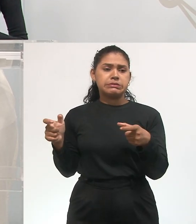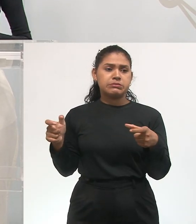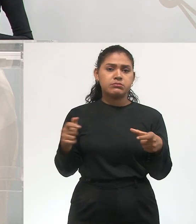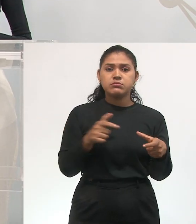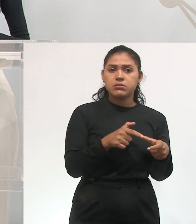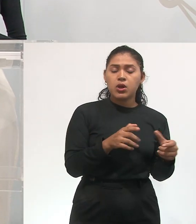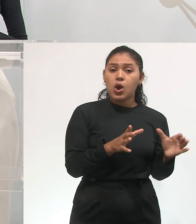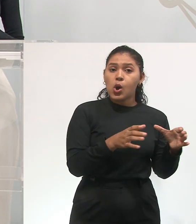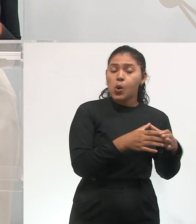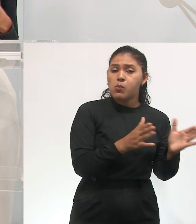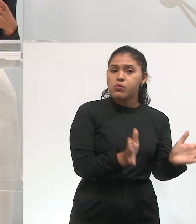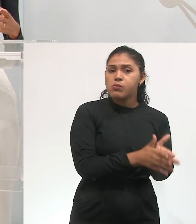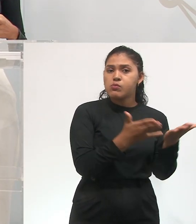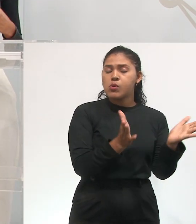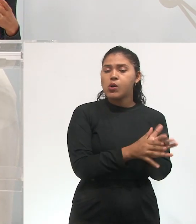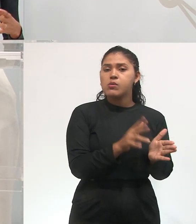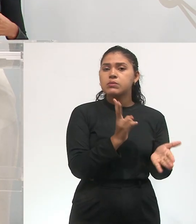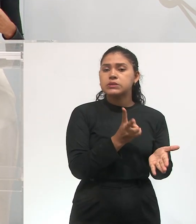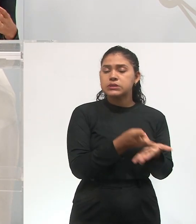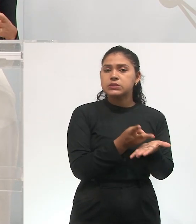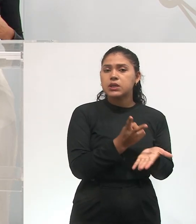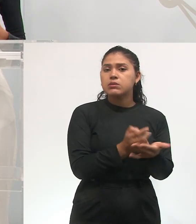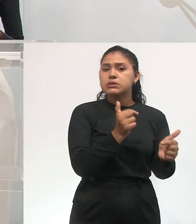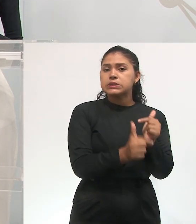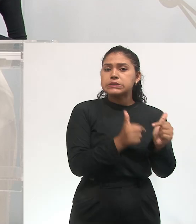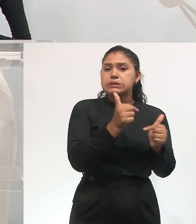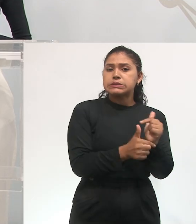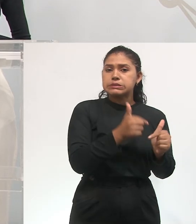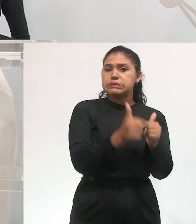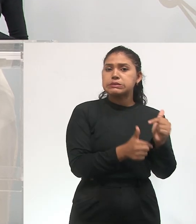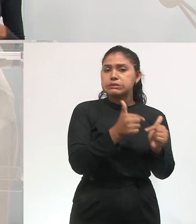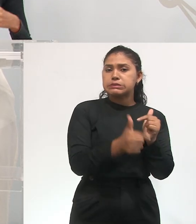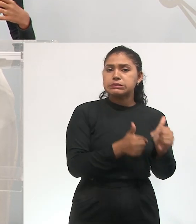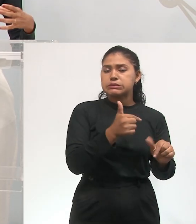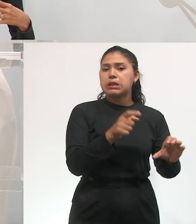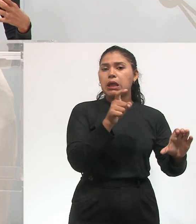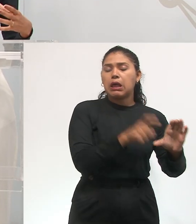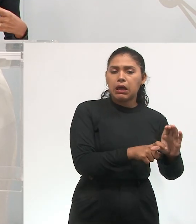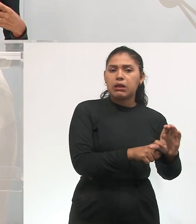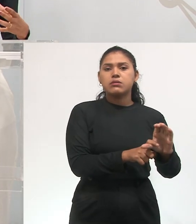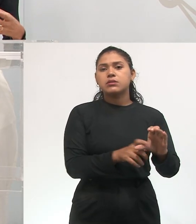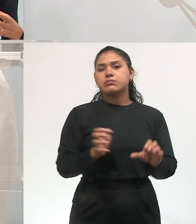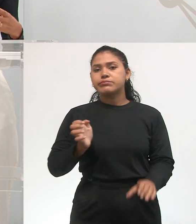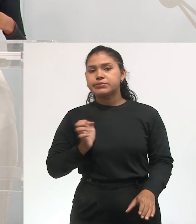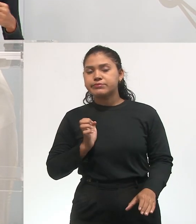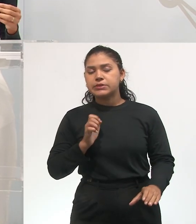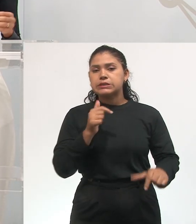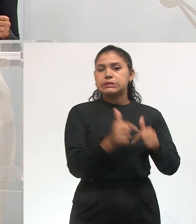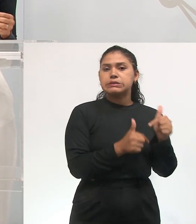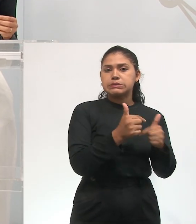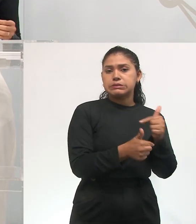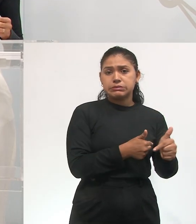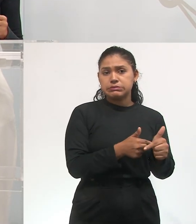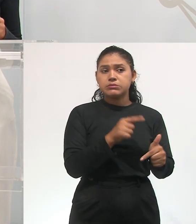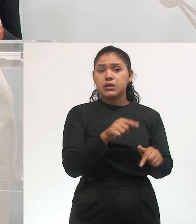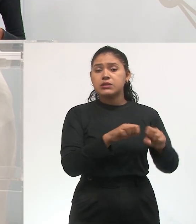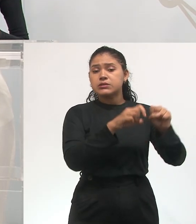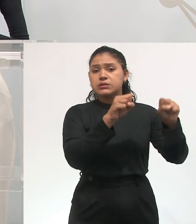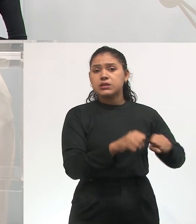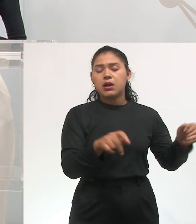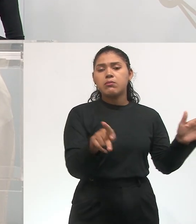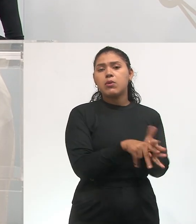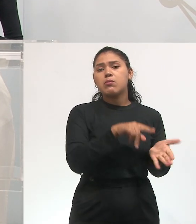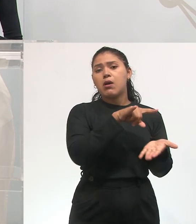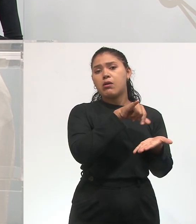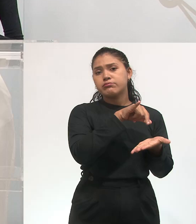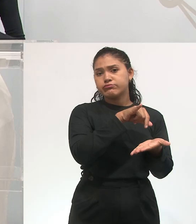operária, ela vai continuar a serviço ali daquele sistema de exploração que é como funciona